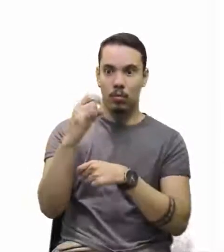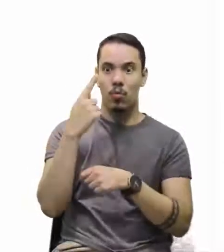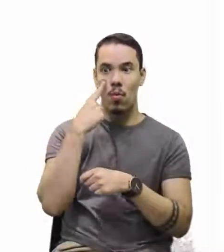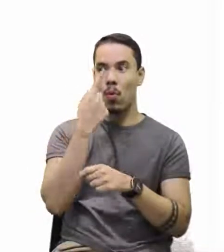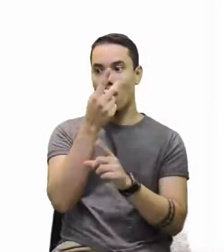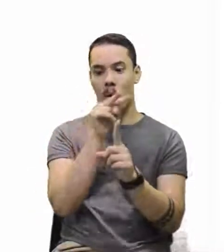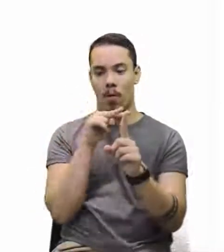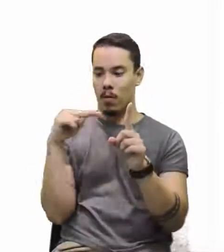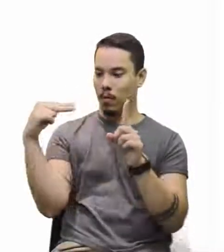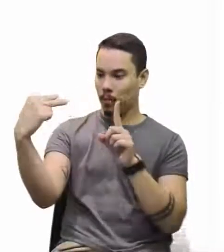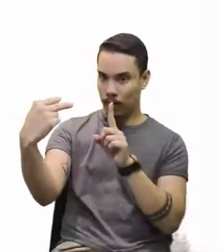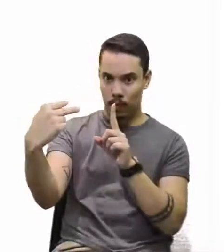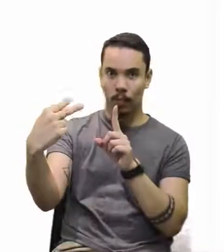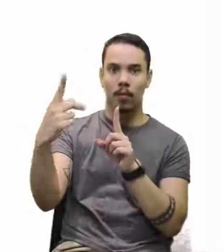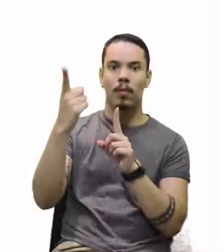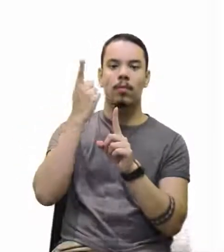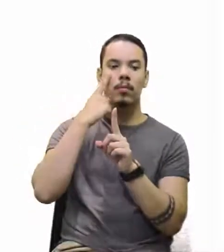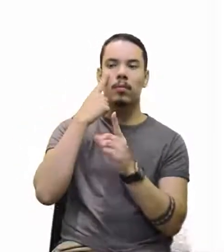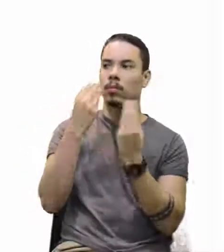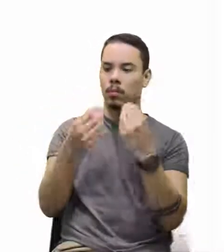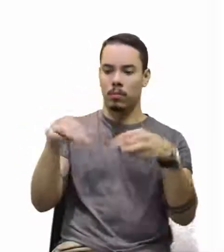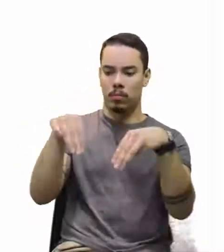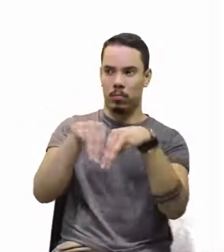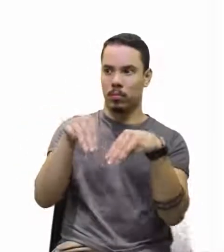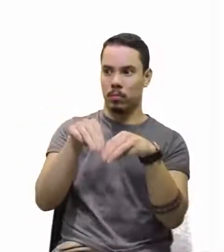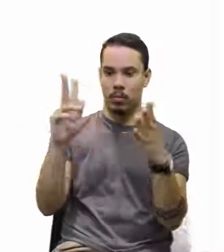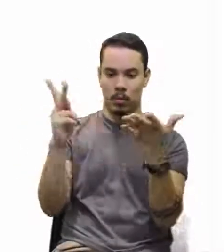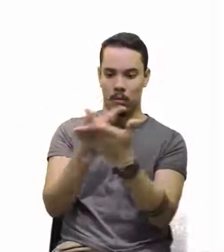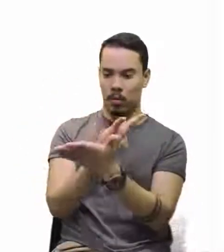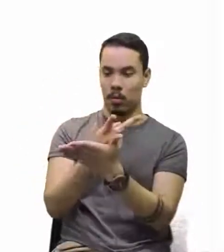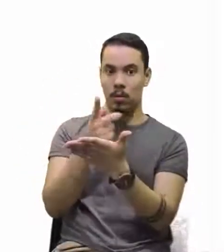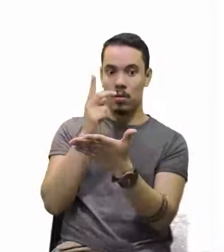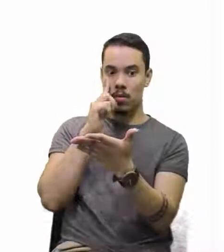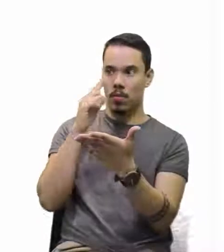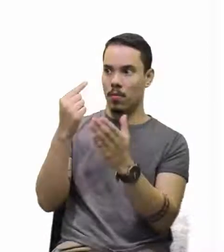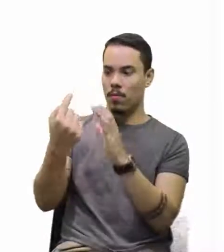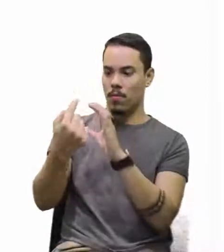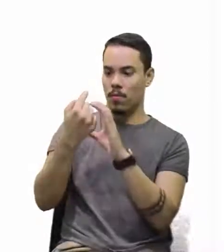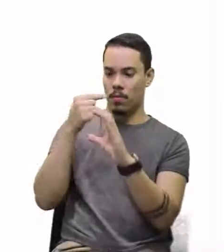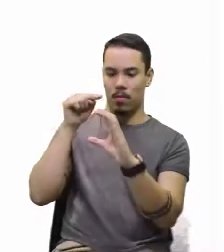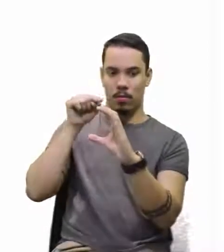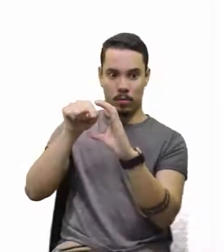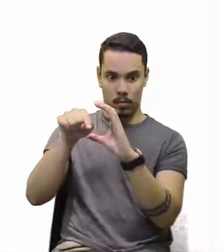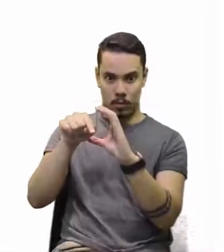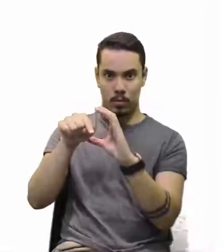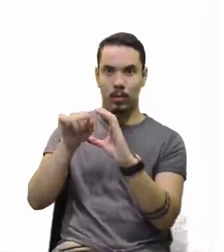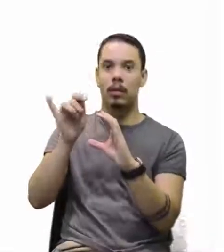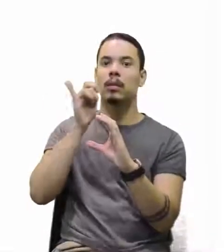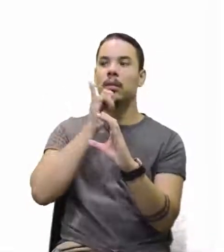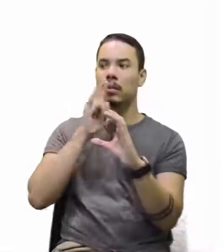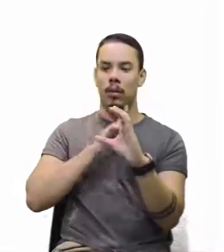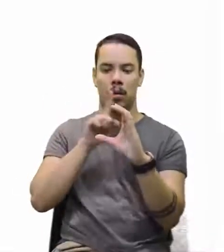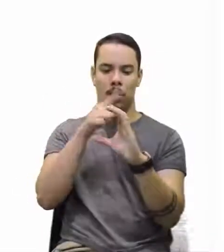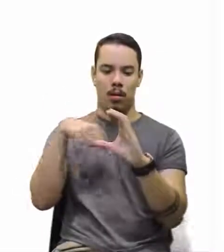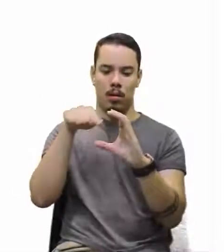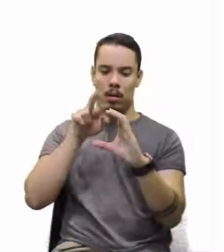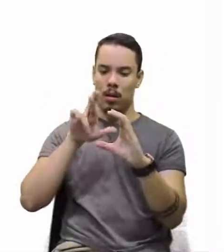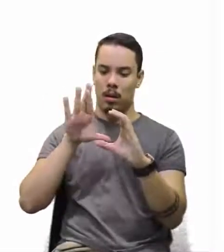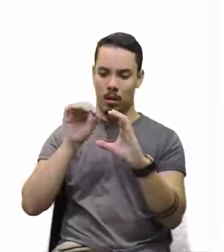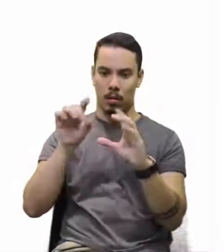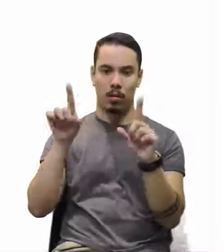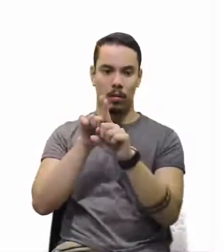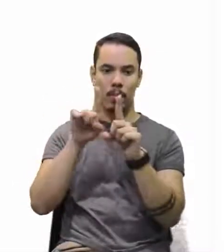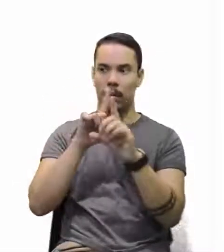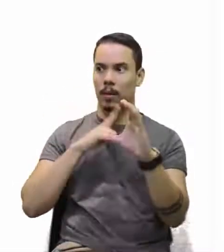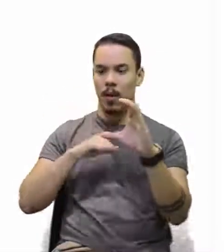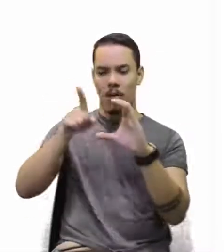né? Você vê agora o campo magnético apontando para você e... No caso, o raio também, e várias